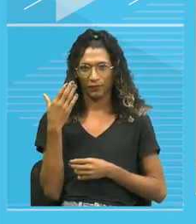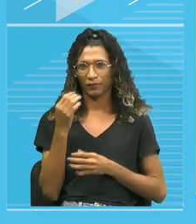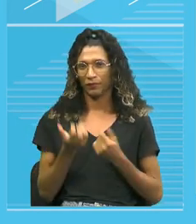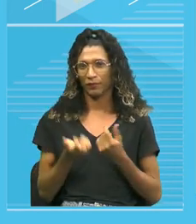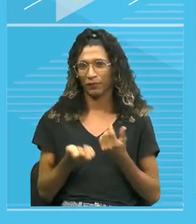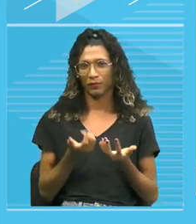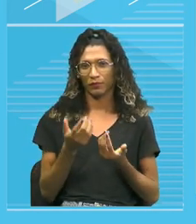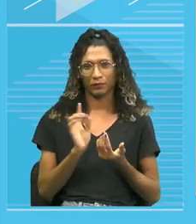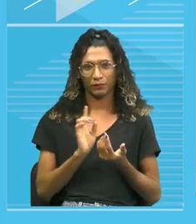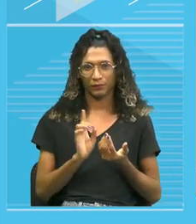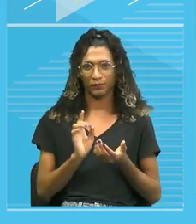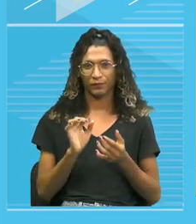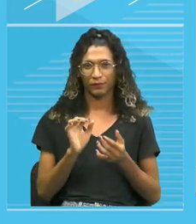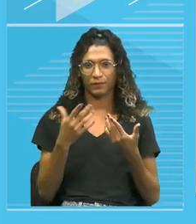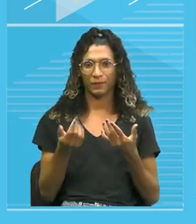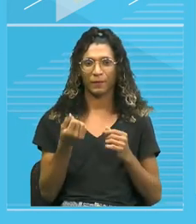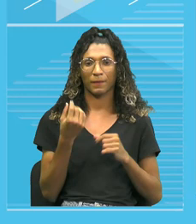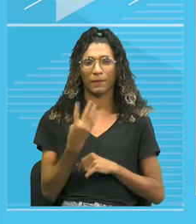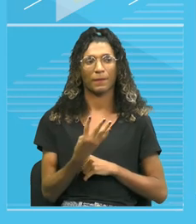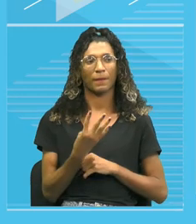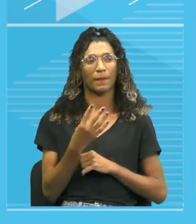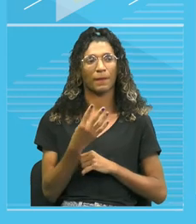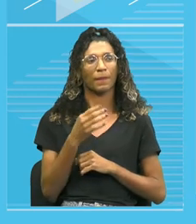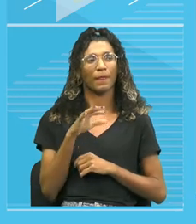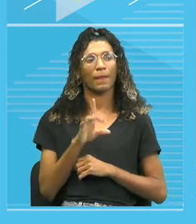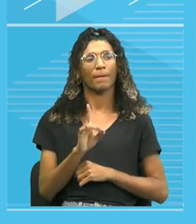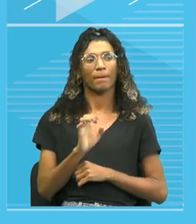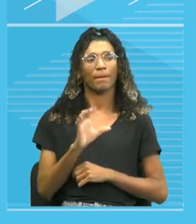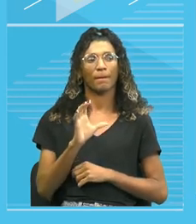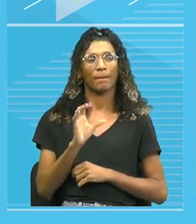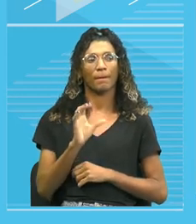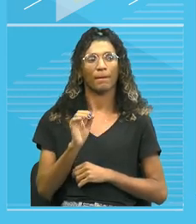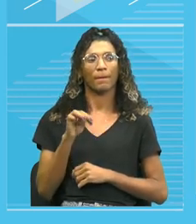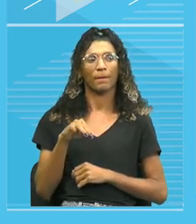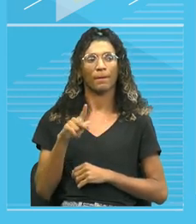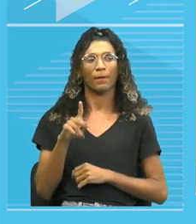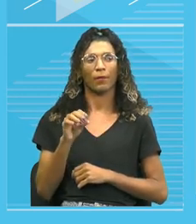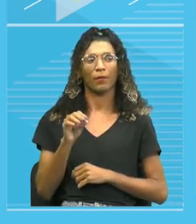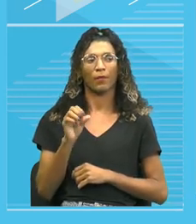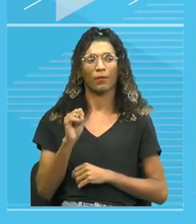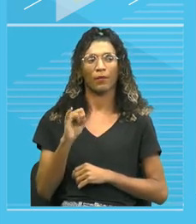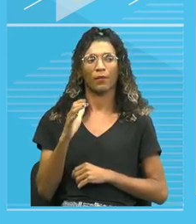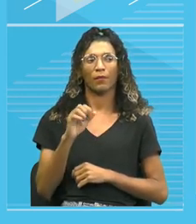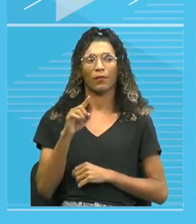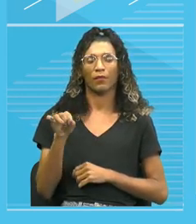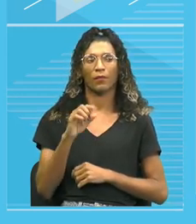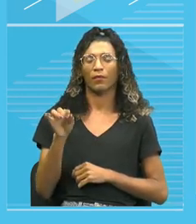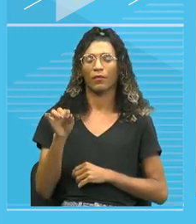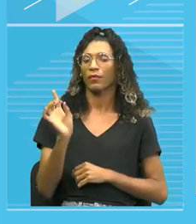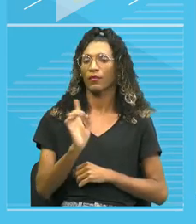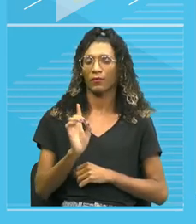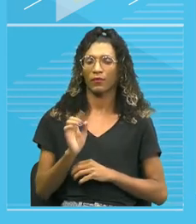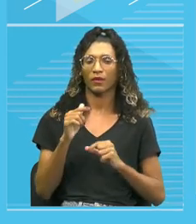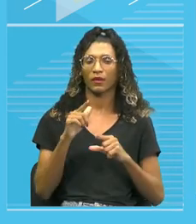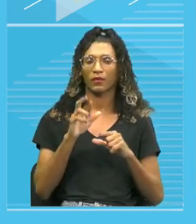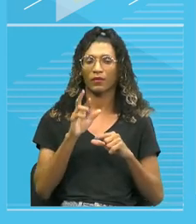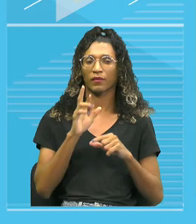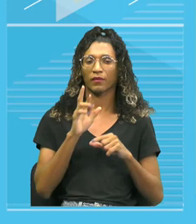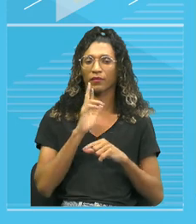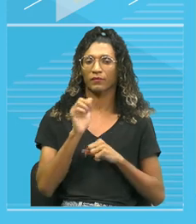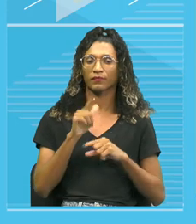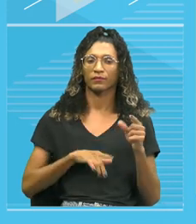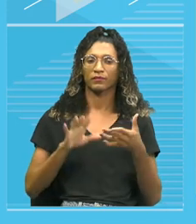quatro decomposição não aí é uma reação de adição por isso que a resposta é letra a